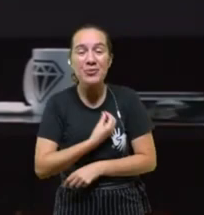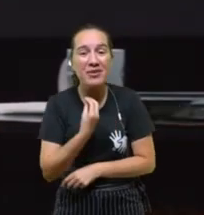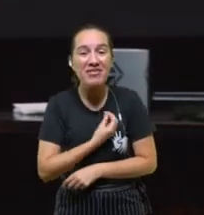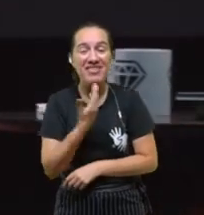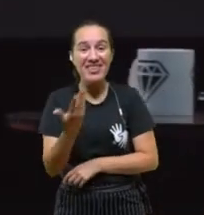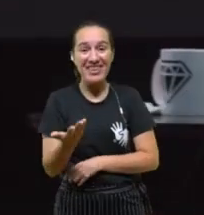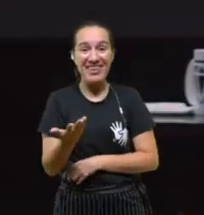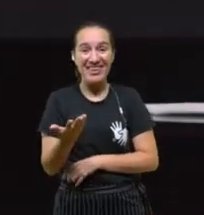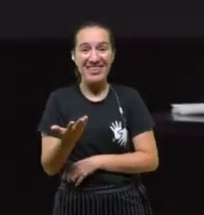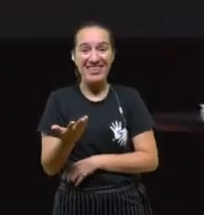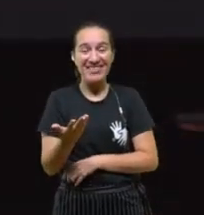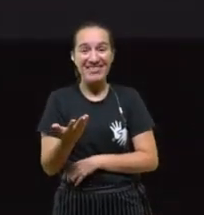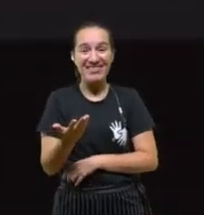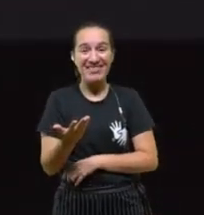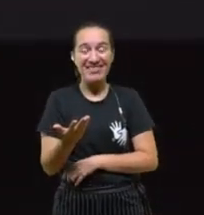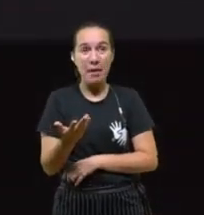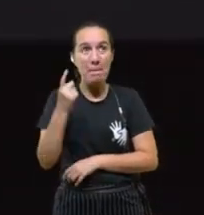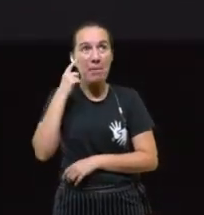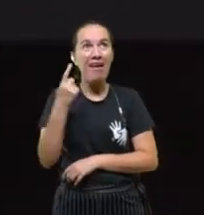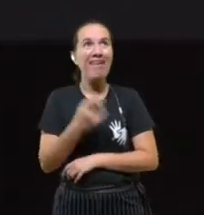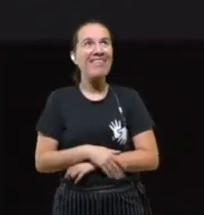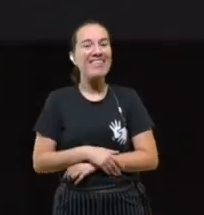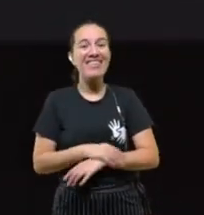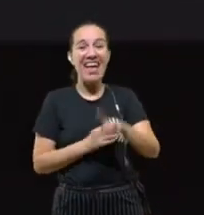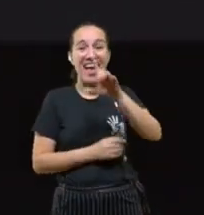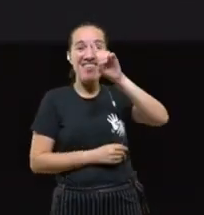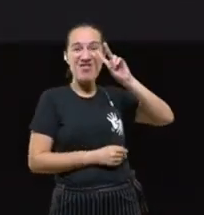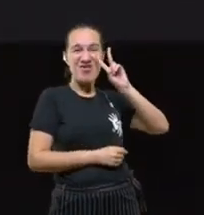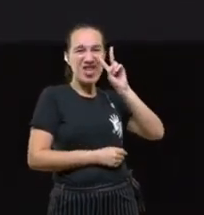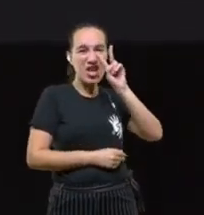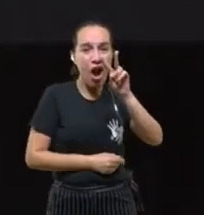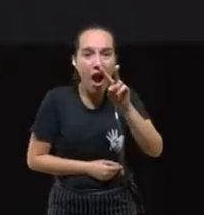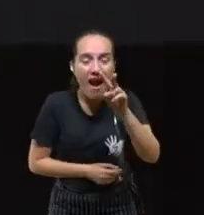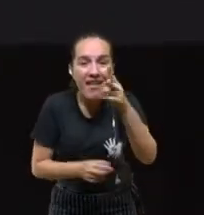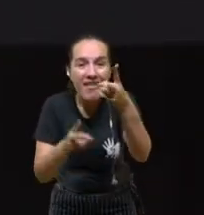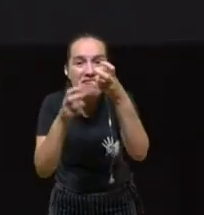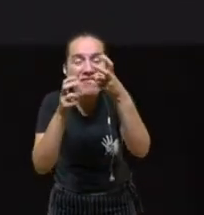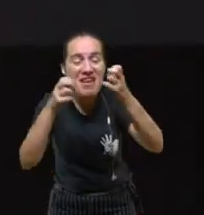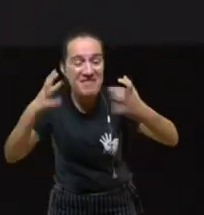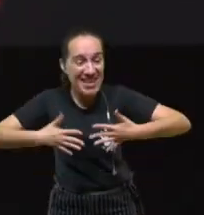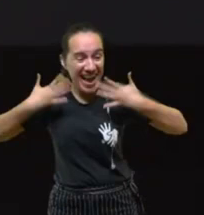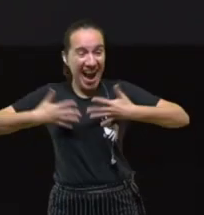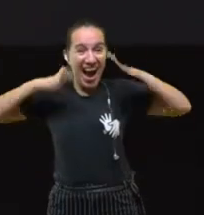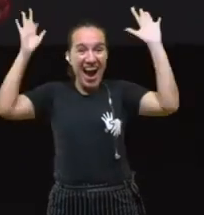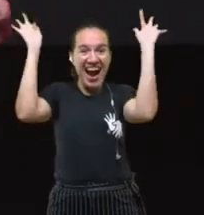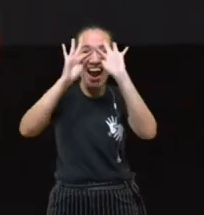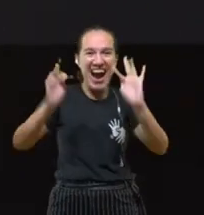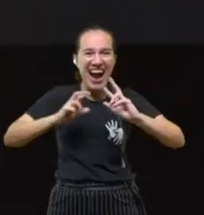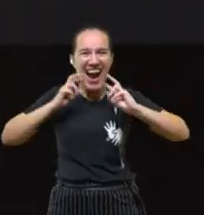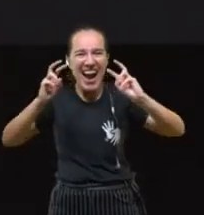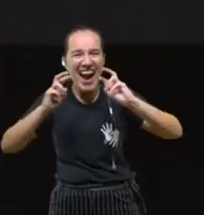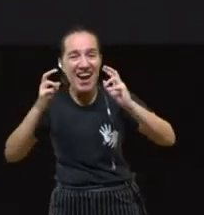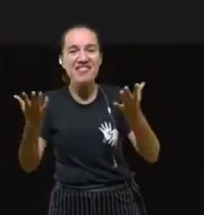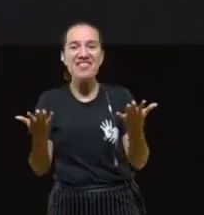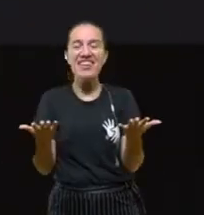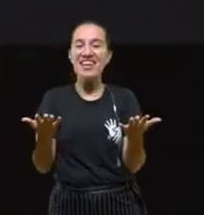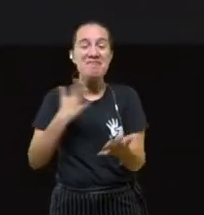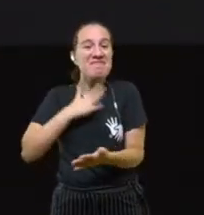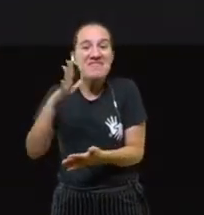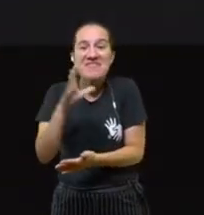Deus regozija com você com brados de alegria. Ei, meu